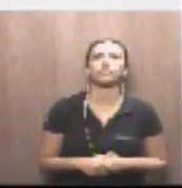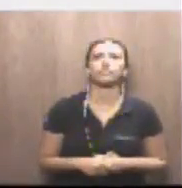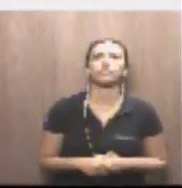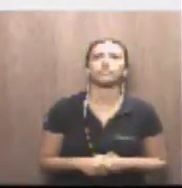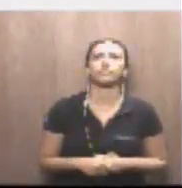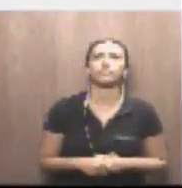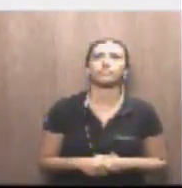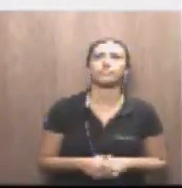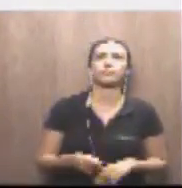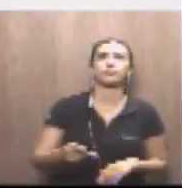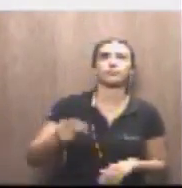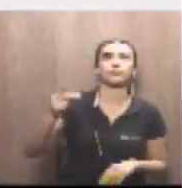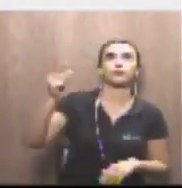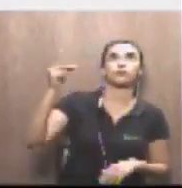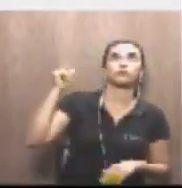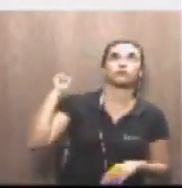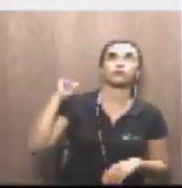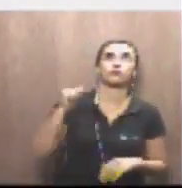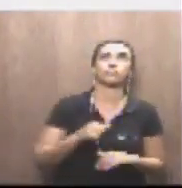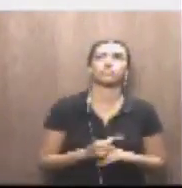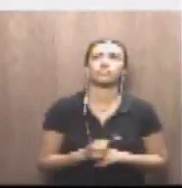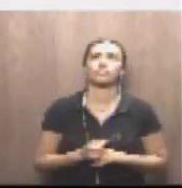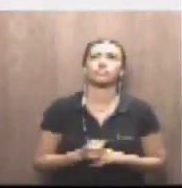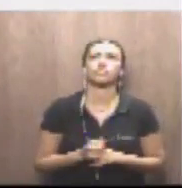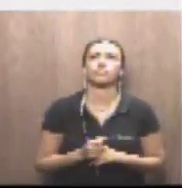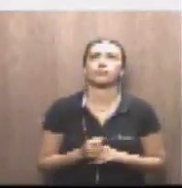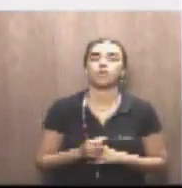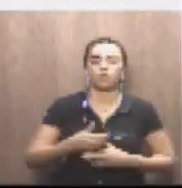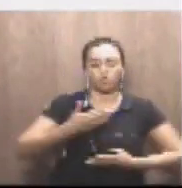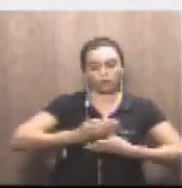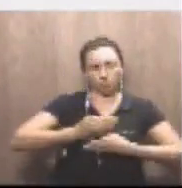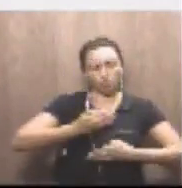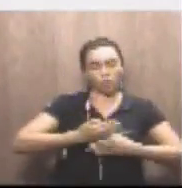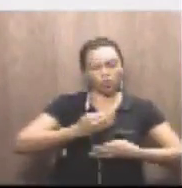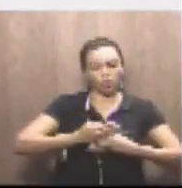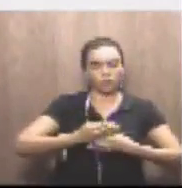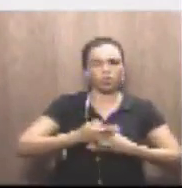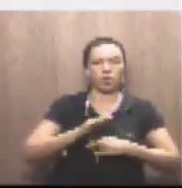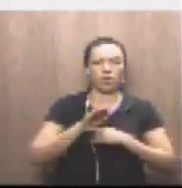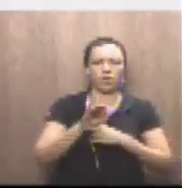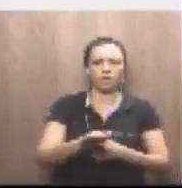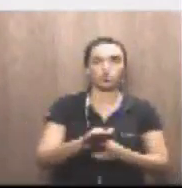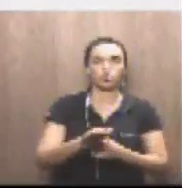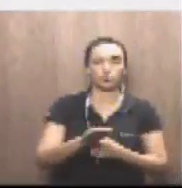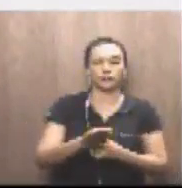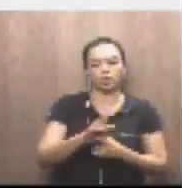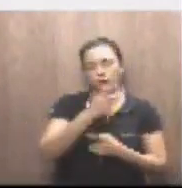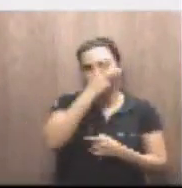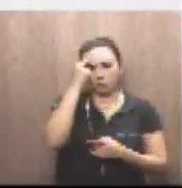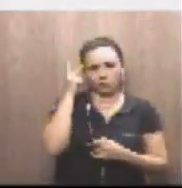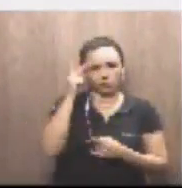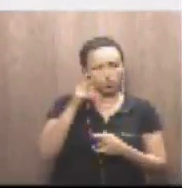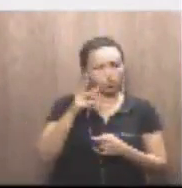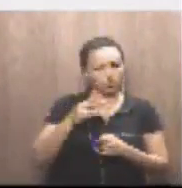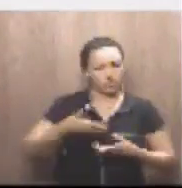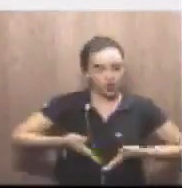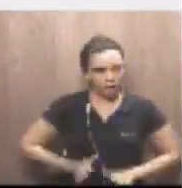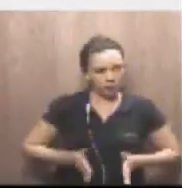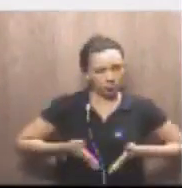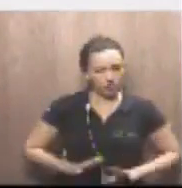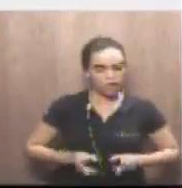Há milhares de anos, esse mecanismo fisiológico tem permitido que a espécie humana se perpetue.